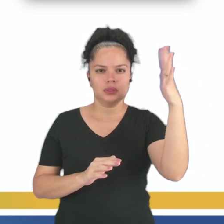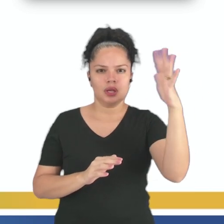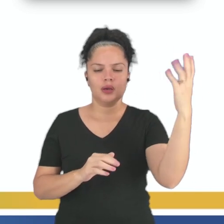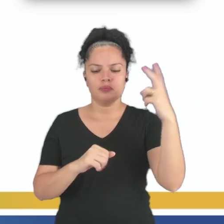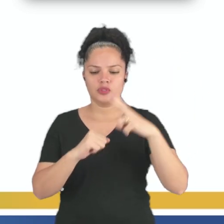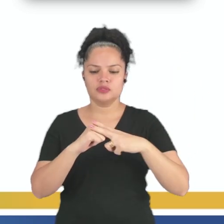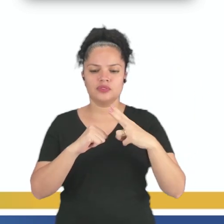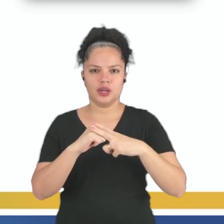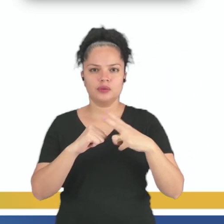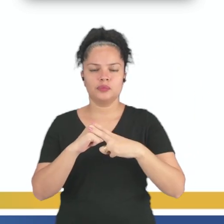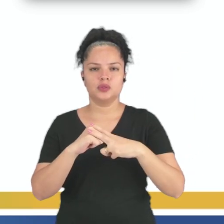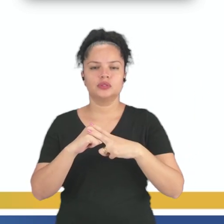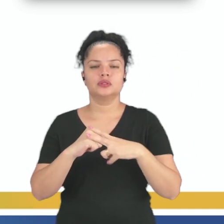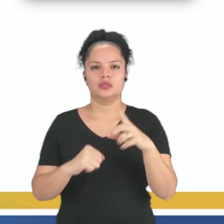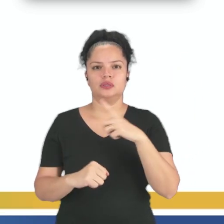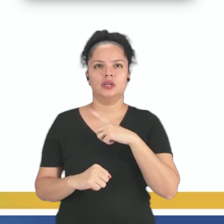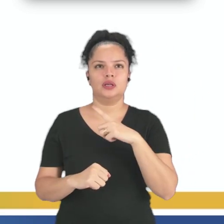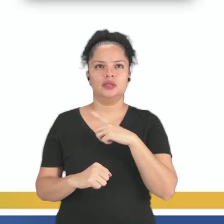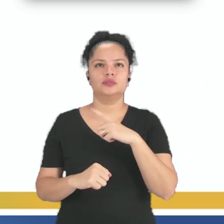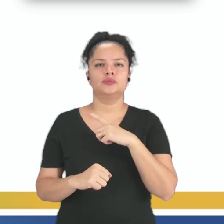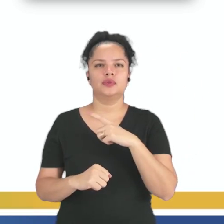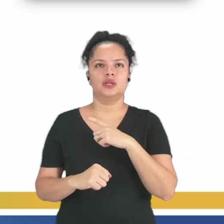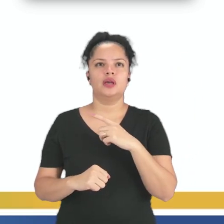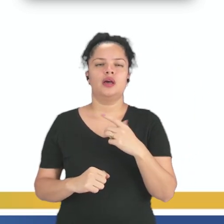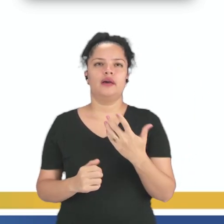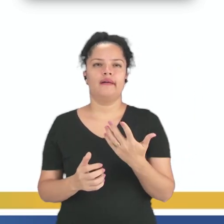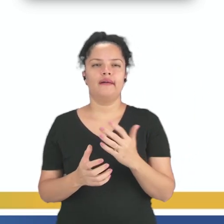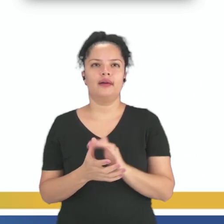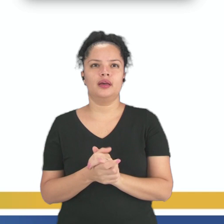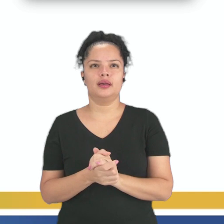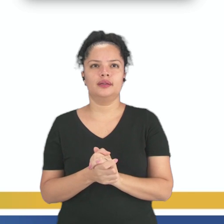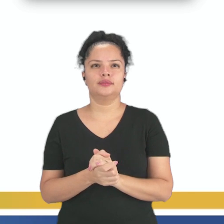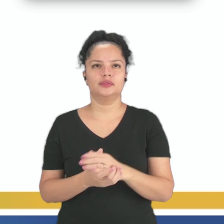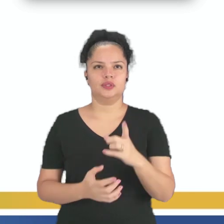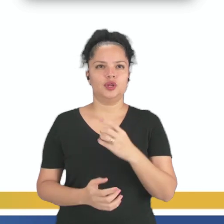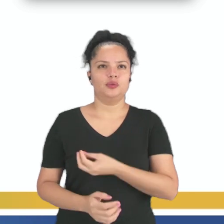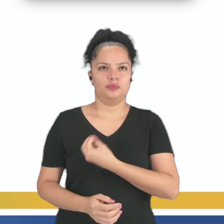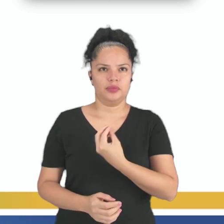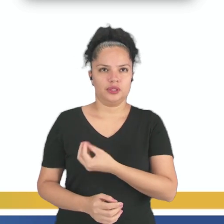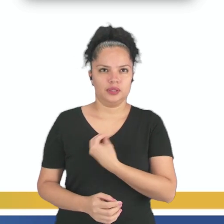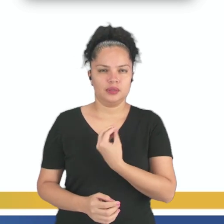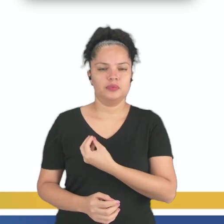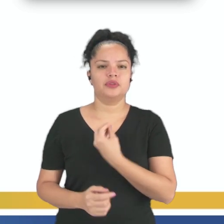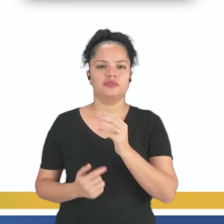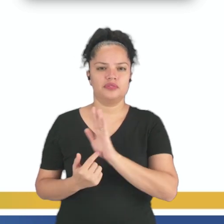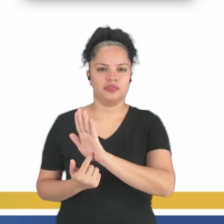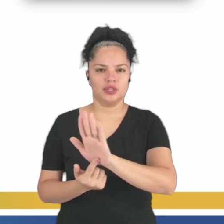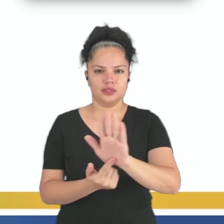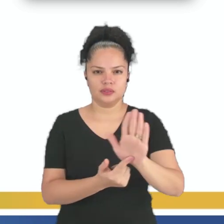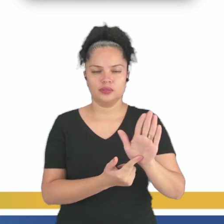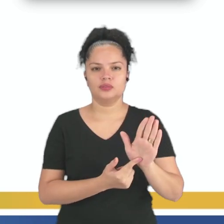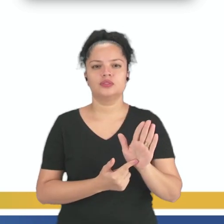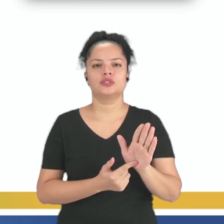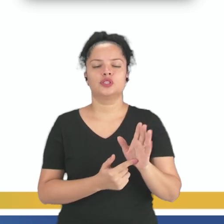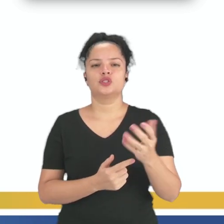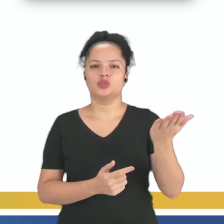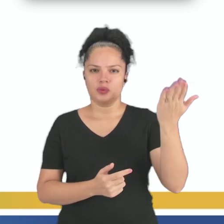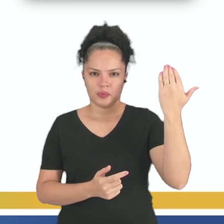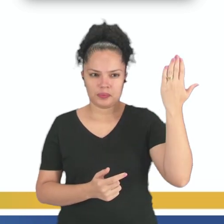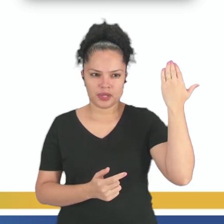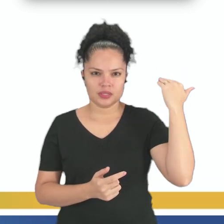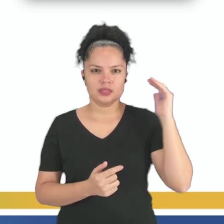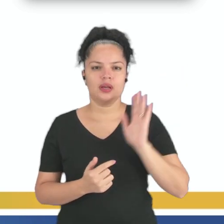são presente do indicativo, pretérito perfeito do indicativo e pretérito imperfeito